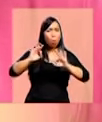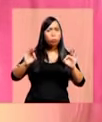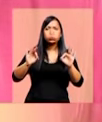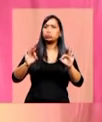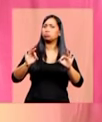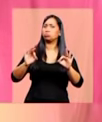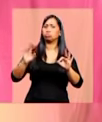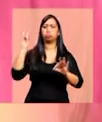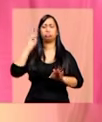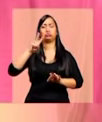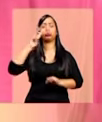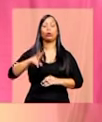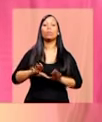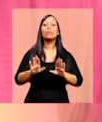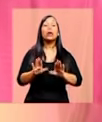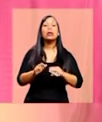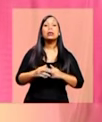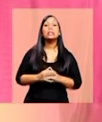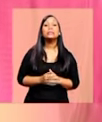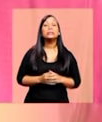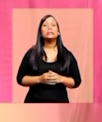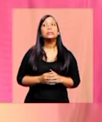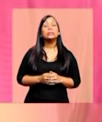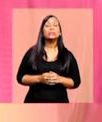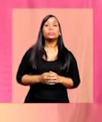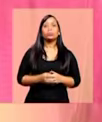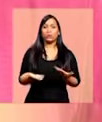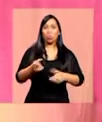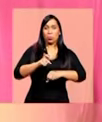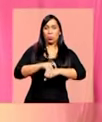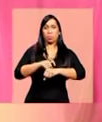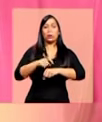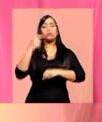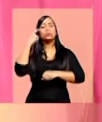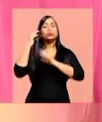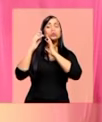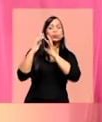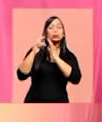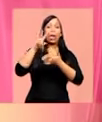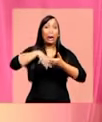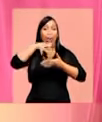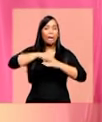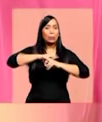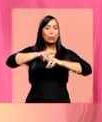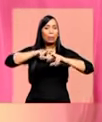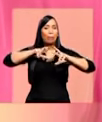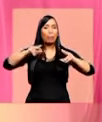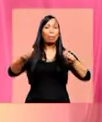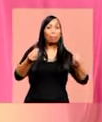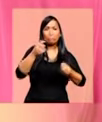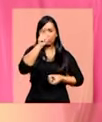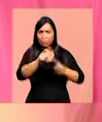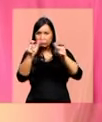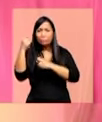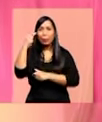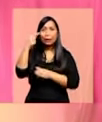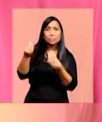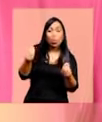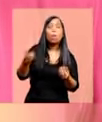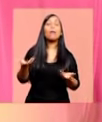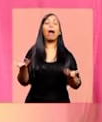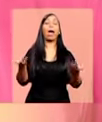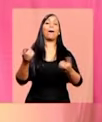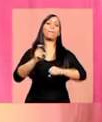muito bonitas as histórias. Mas esse momento de pensar, de ler diversidades, de ver como as pessoas